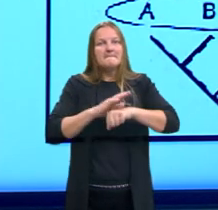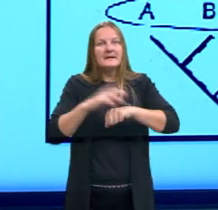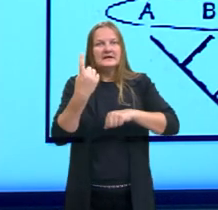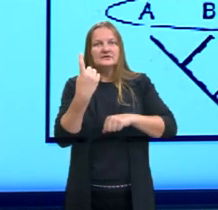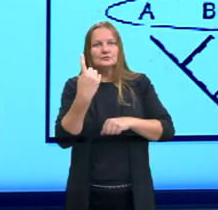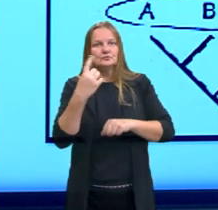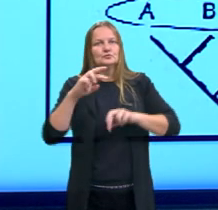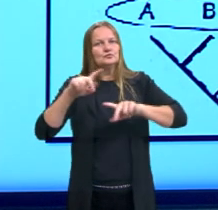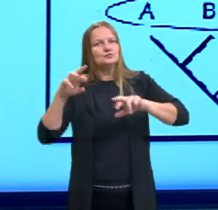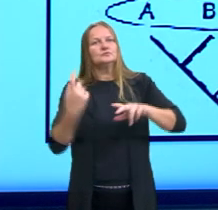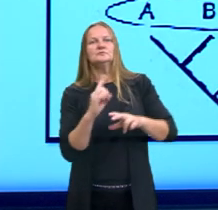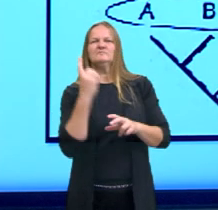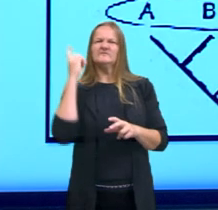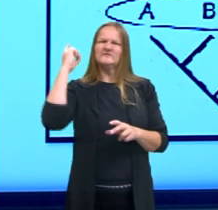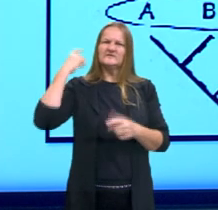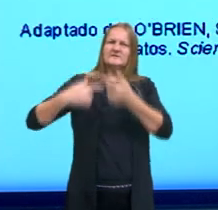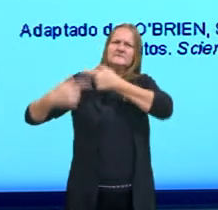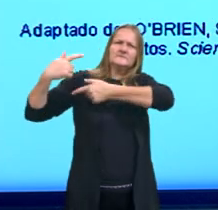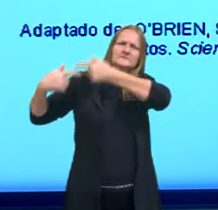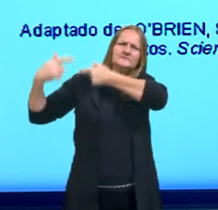ancestral é